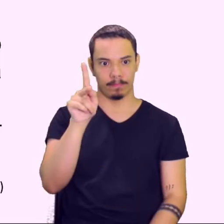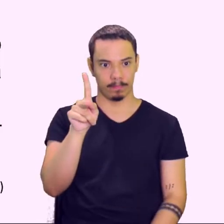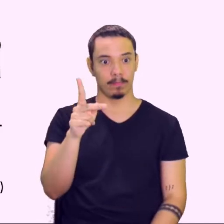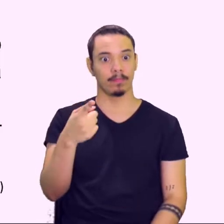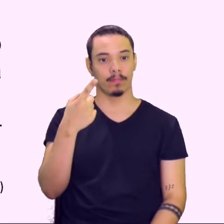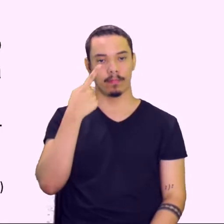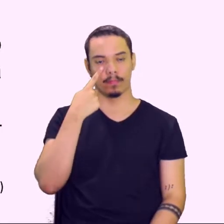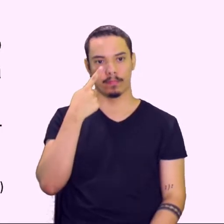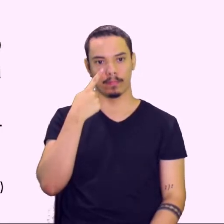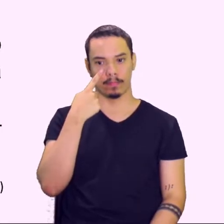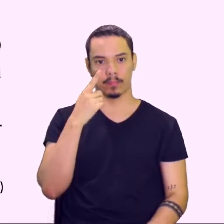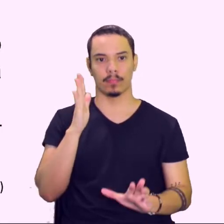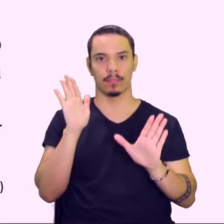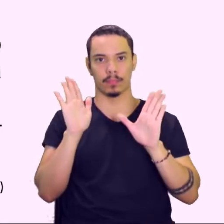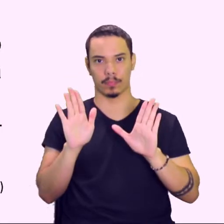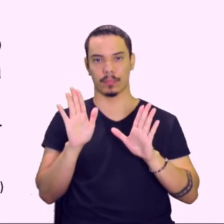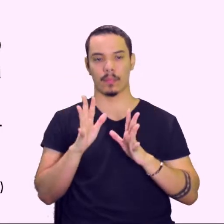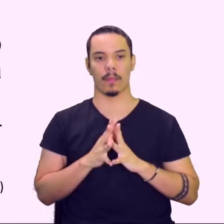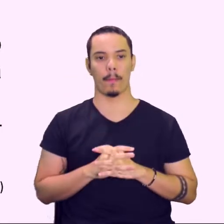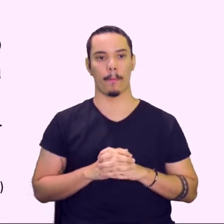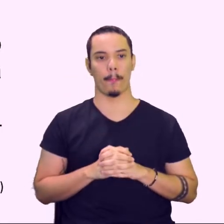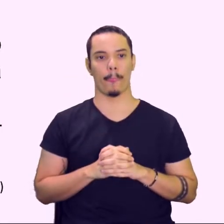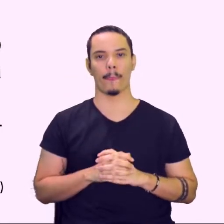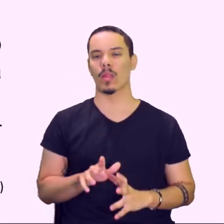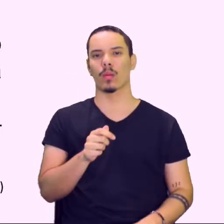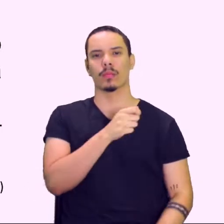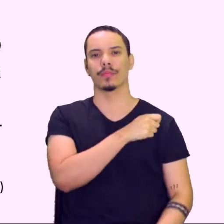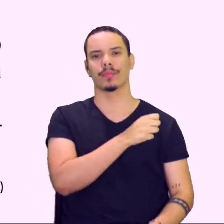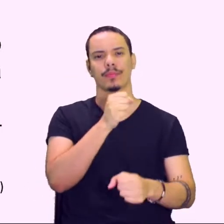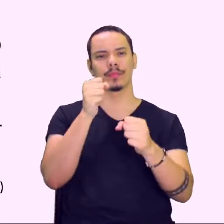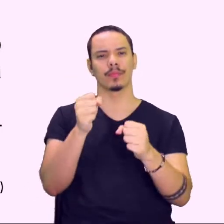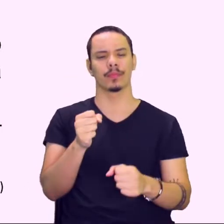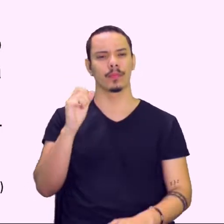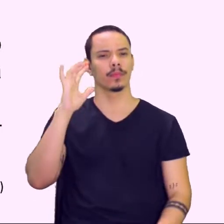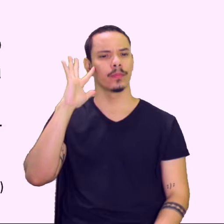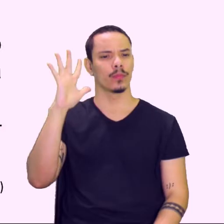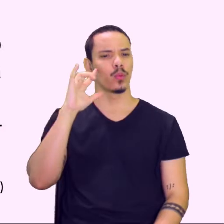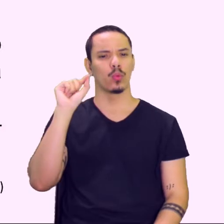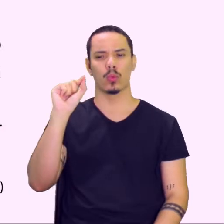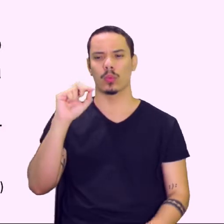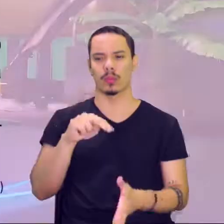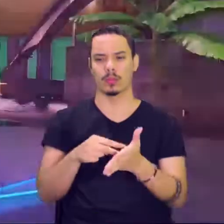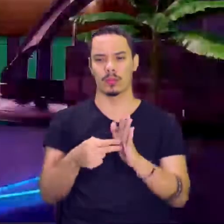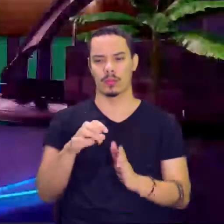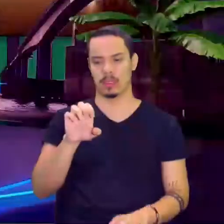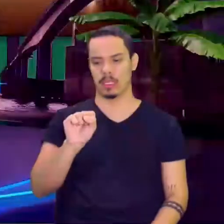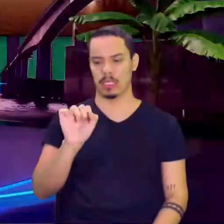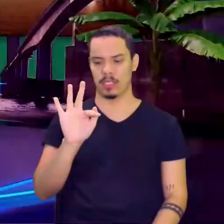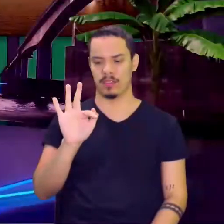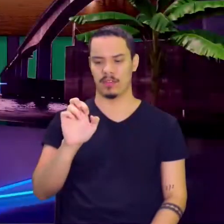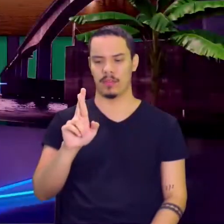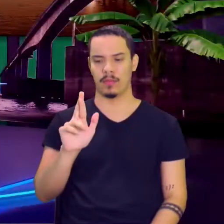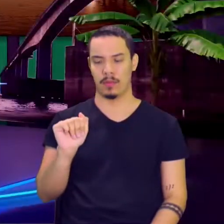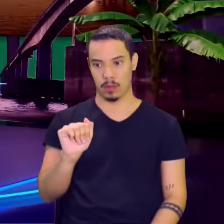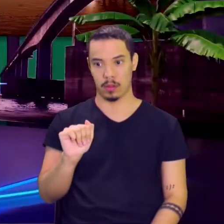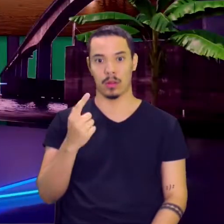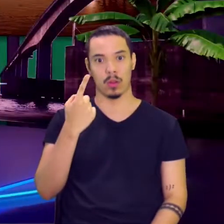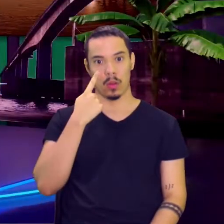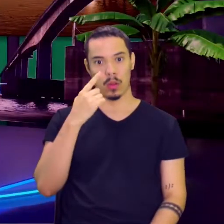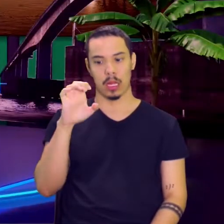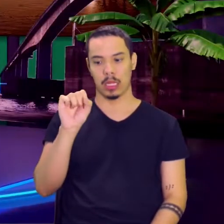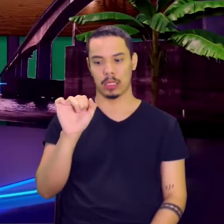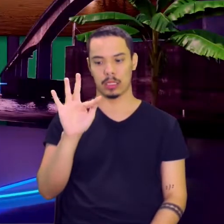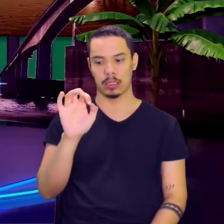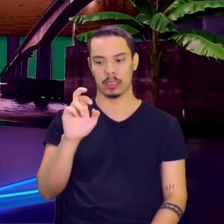assim, Rogério, o nosso aluno pode ficar perguntando, professor, o que é esfera? Quando nós falamos em esfera, a gente está querendo que o